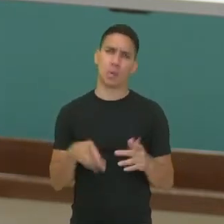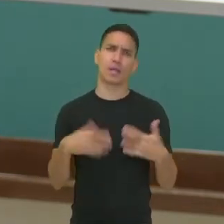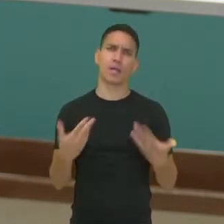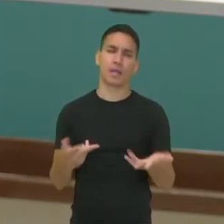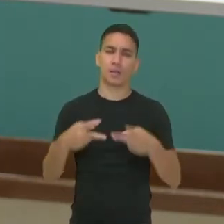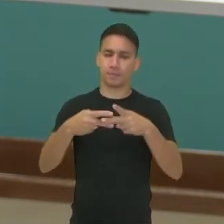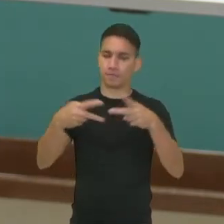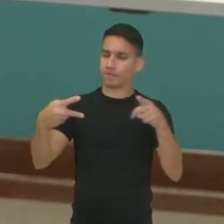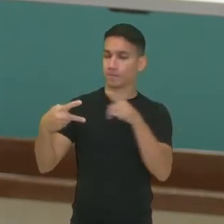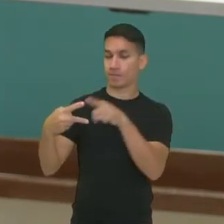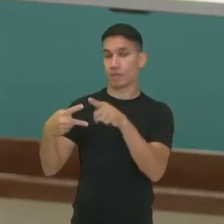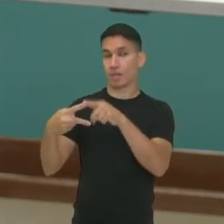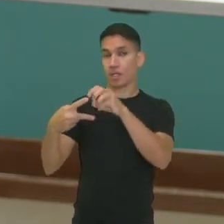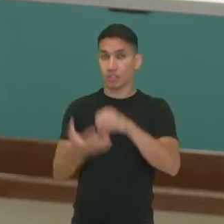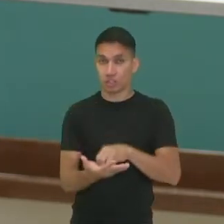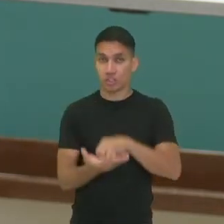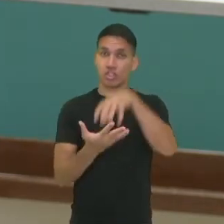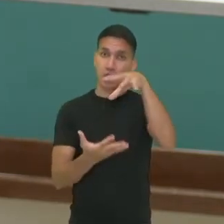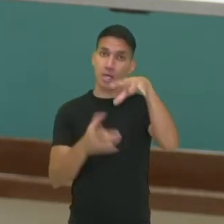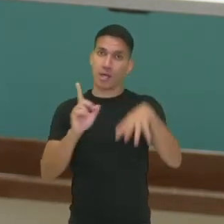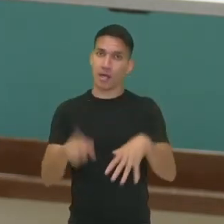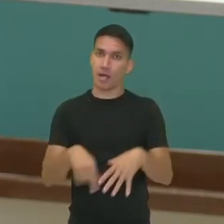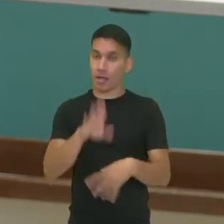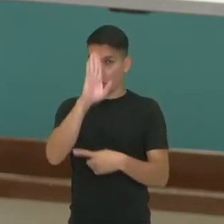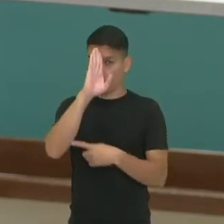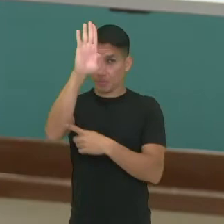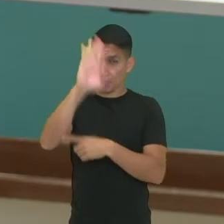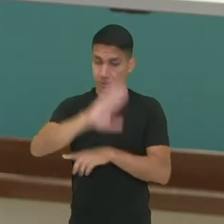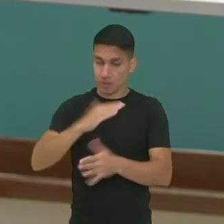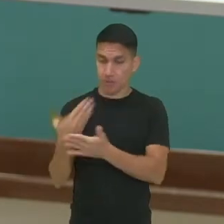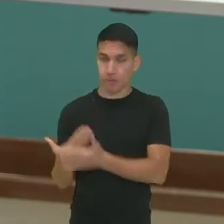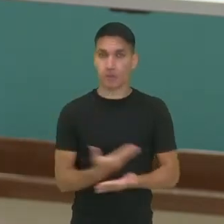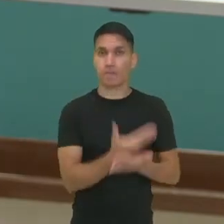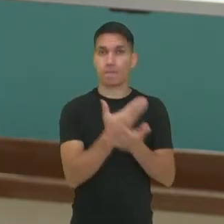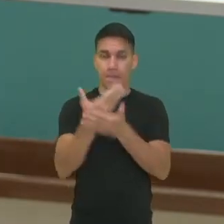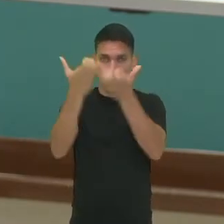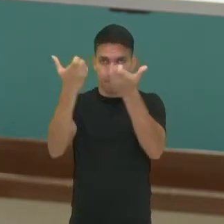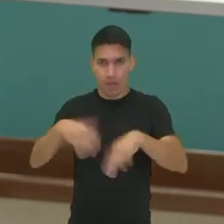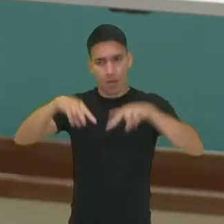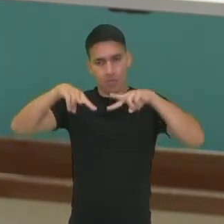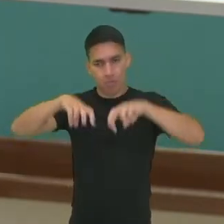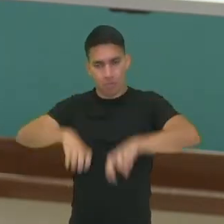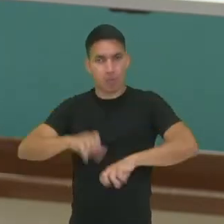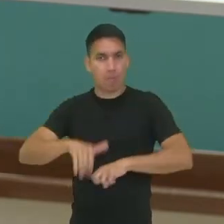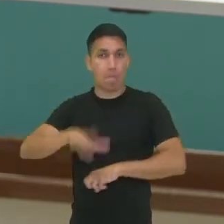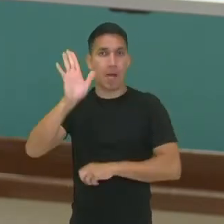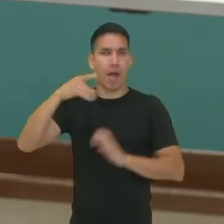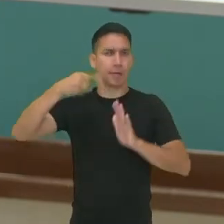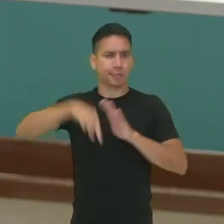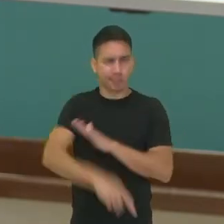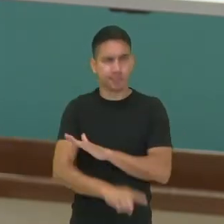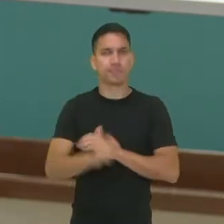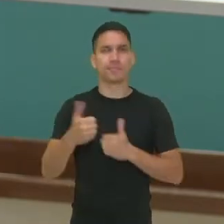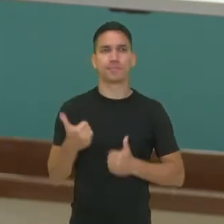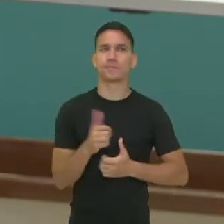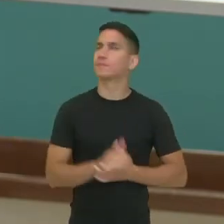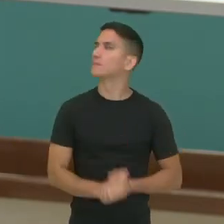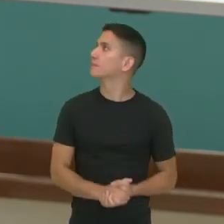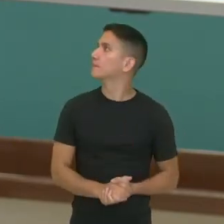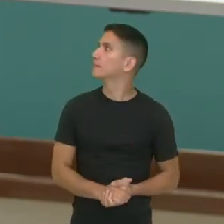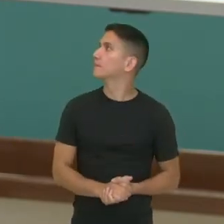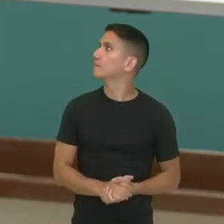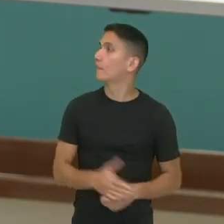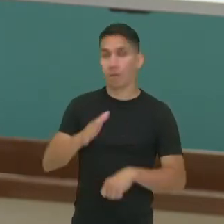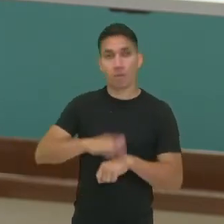geométrica, como é a questão da aula, né? Vamos mergulhar um pouquinho mais, né?